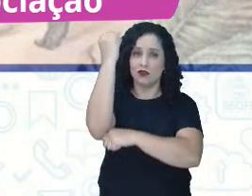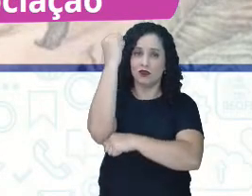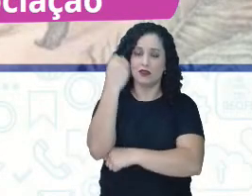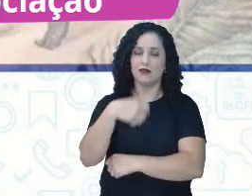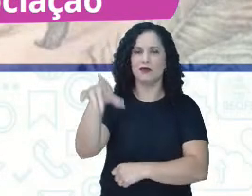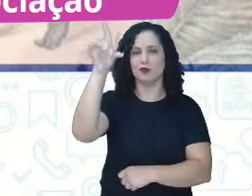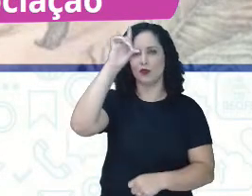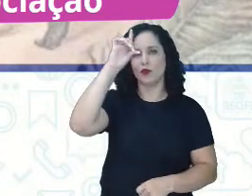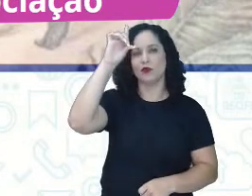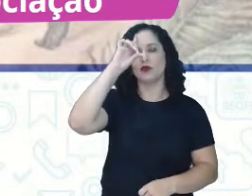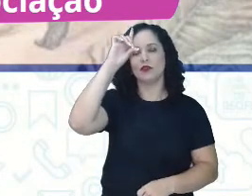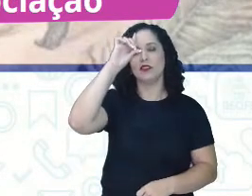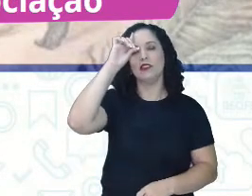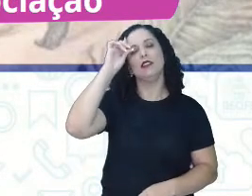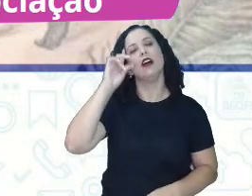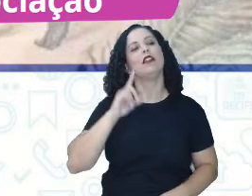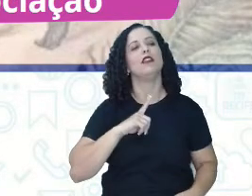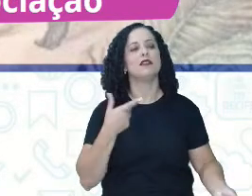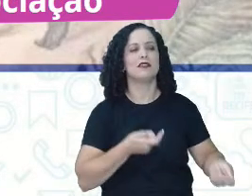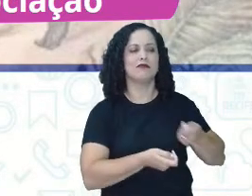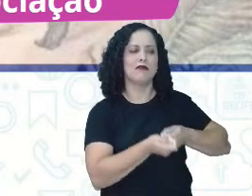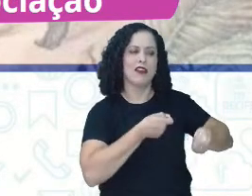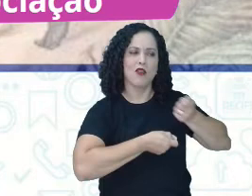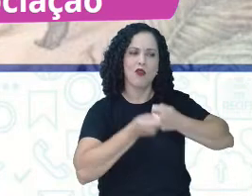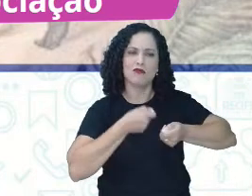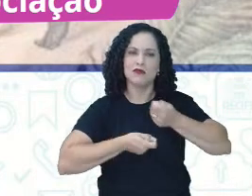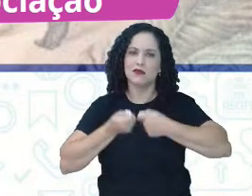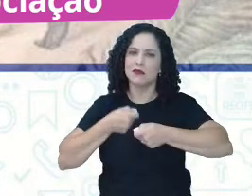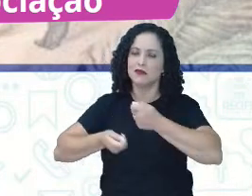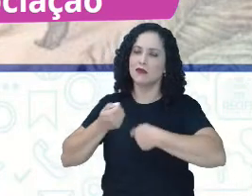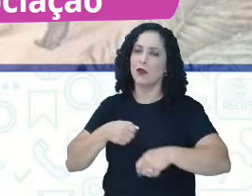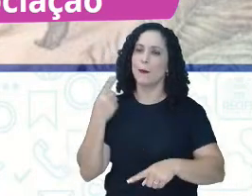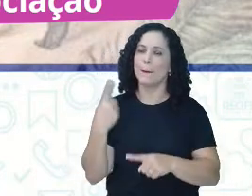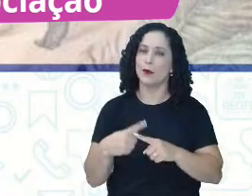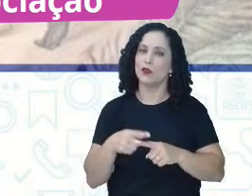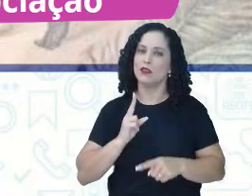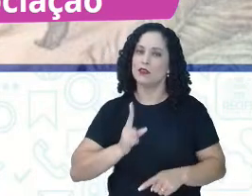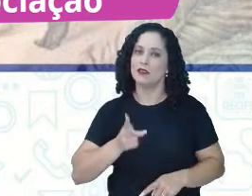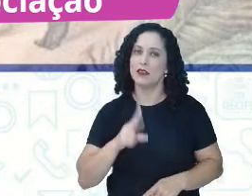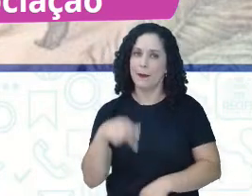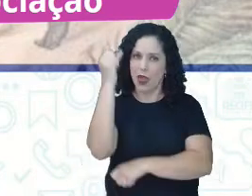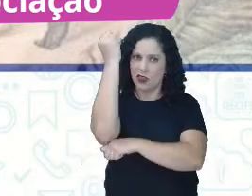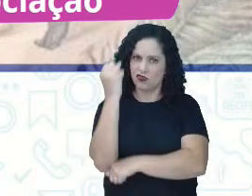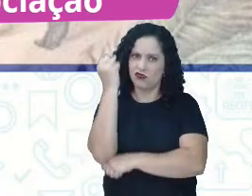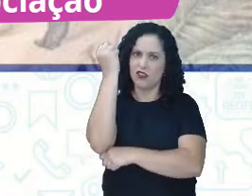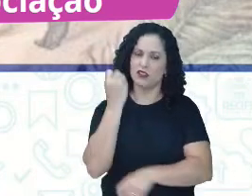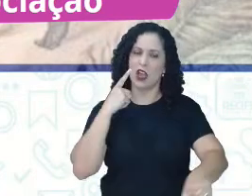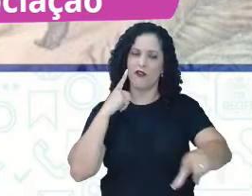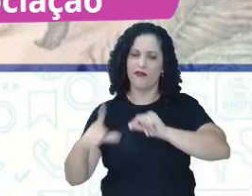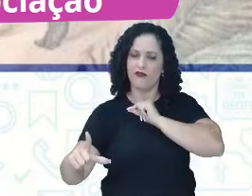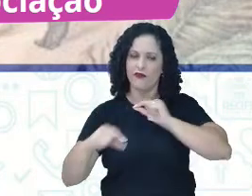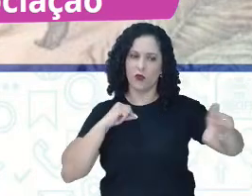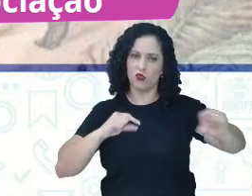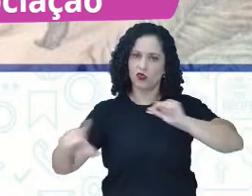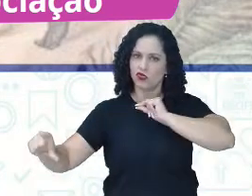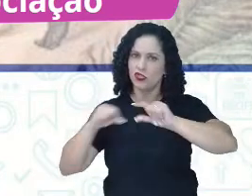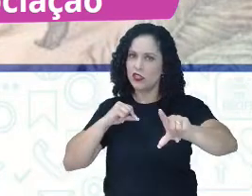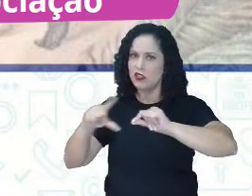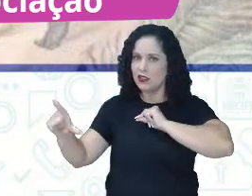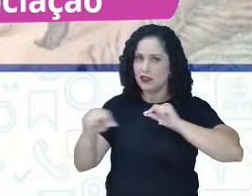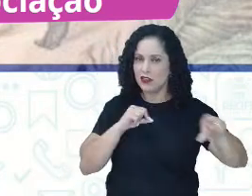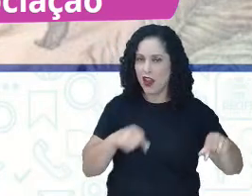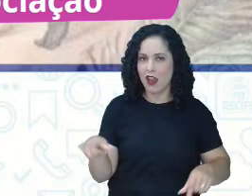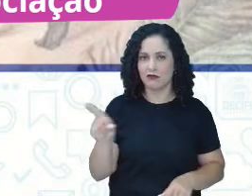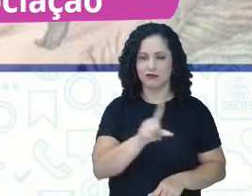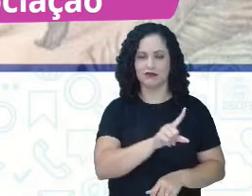cotidiana, tá certo? A negociação, porque nem sempre a resistência vinha quando o sujeito fugia, quando ele atentava contra o senhor, quando